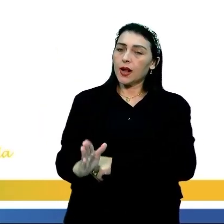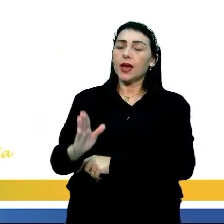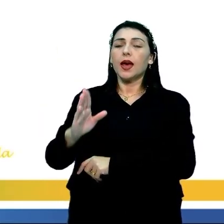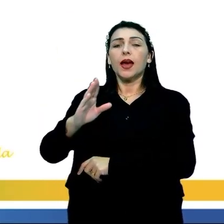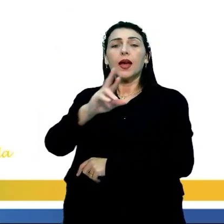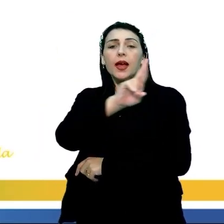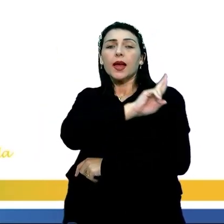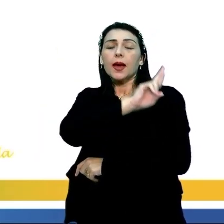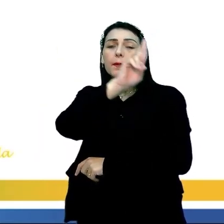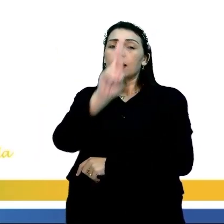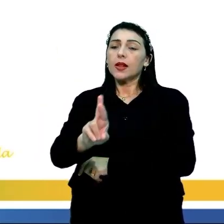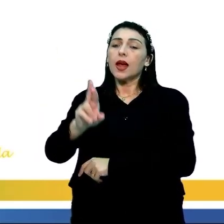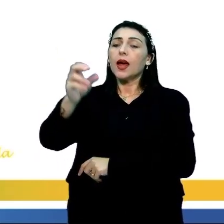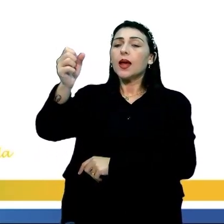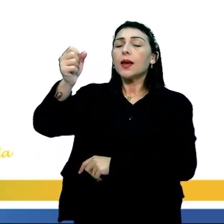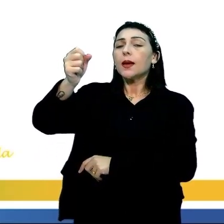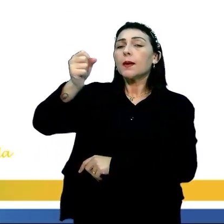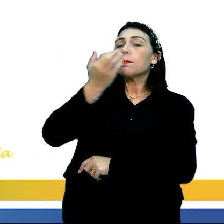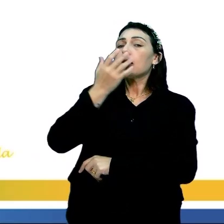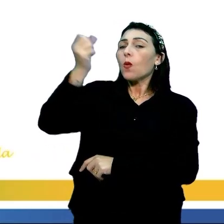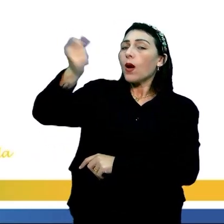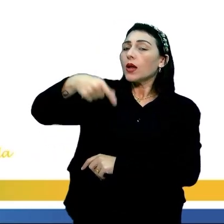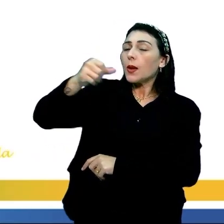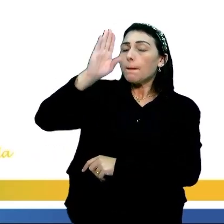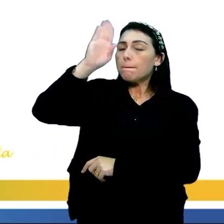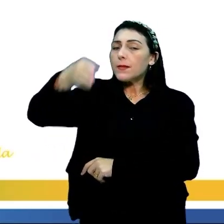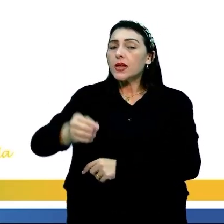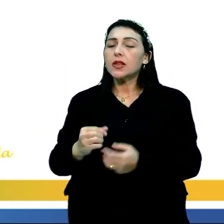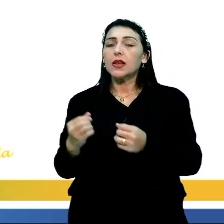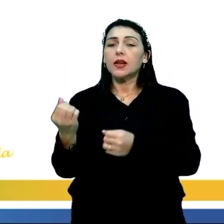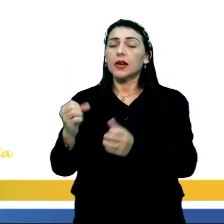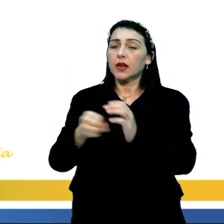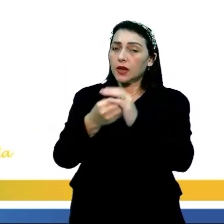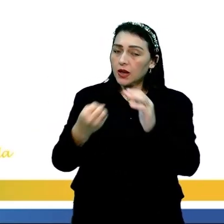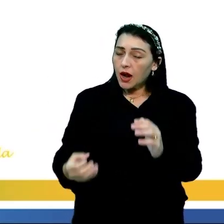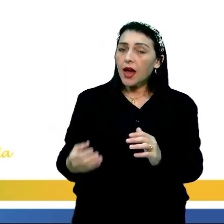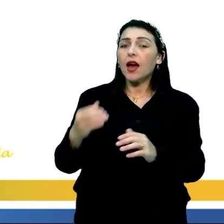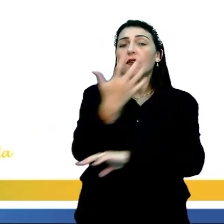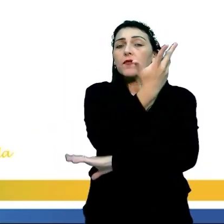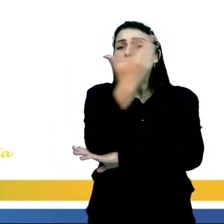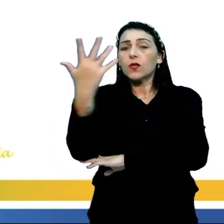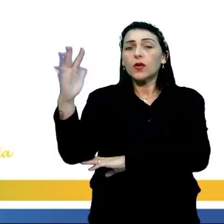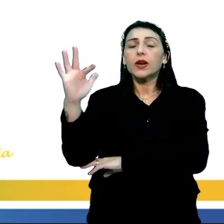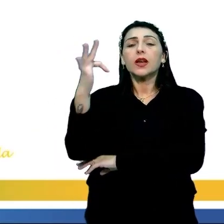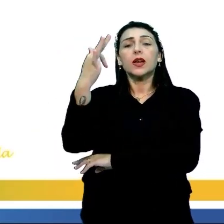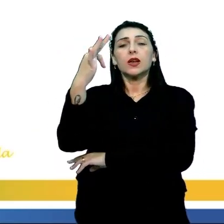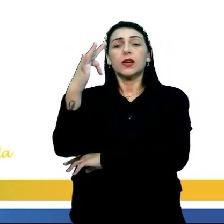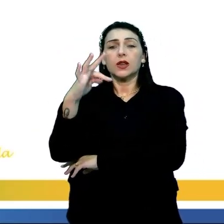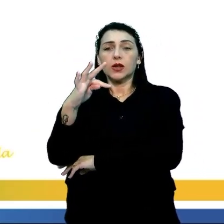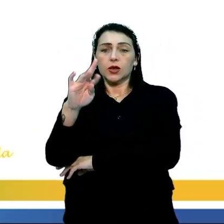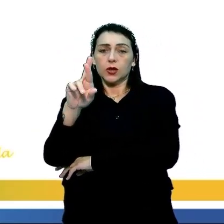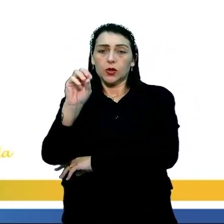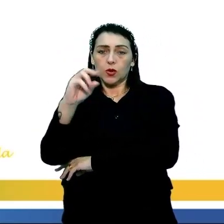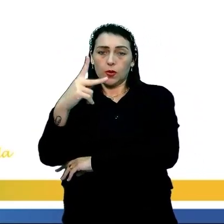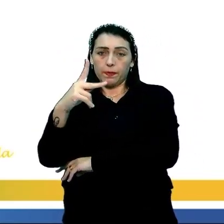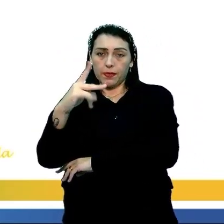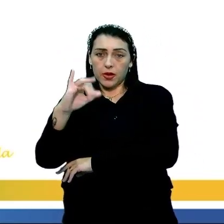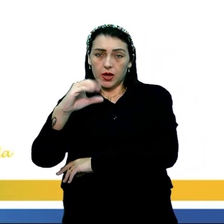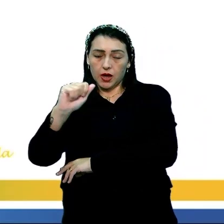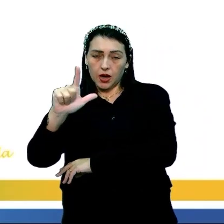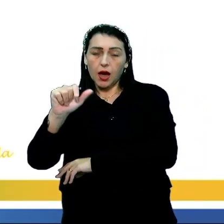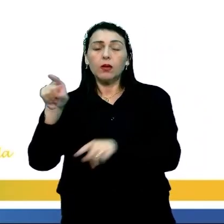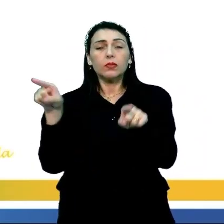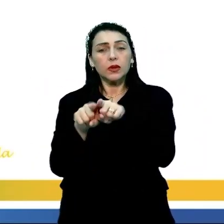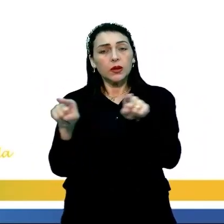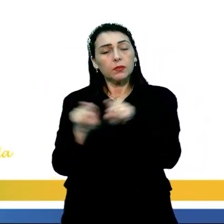azul no mapa. A gente tem como principal característica a floresta tropical e a gente tem também aí,